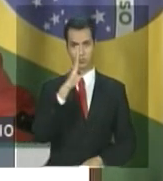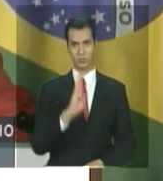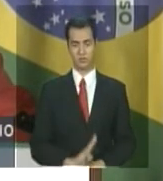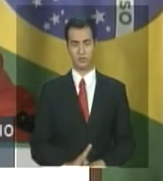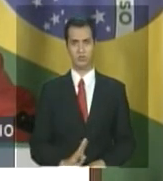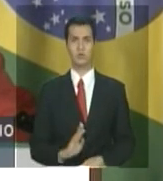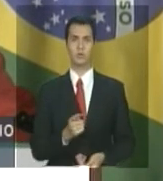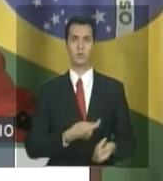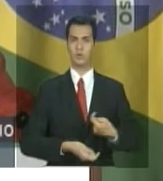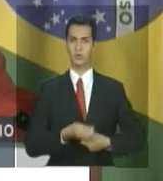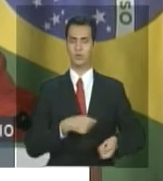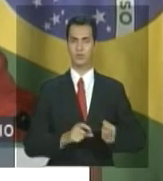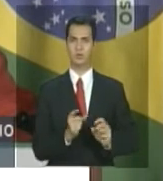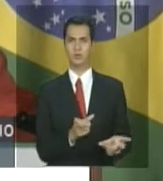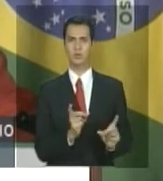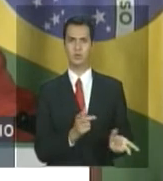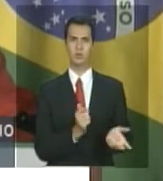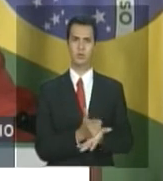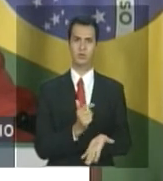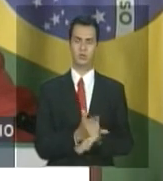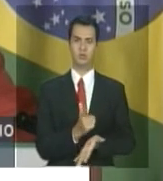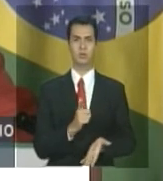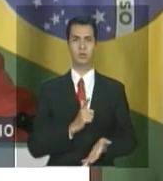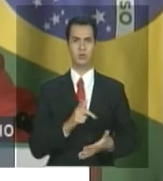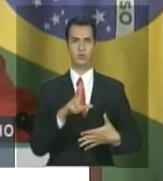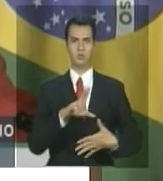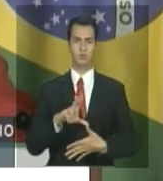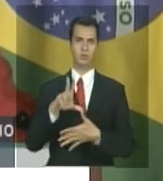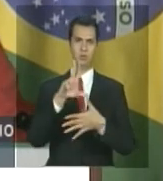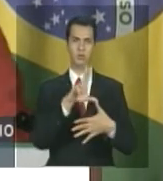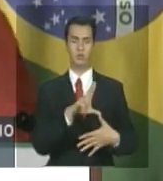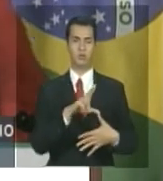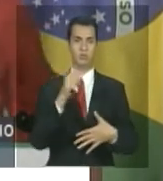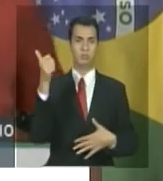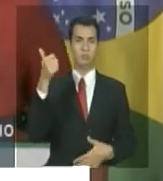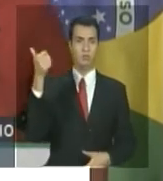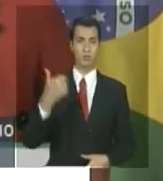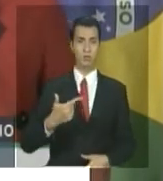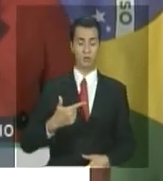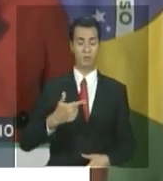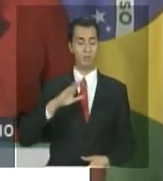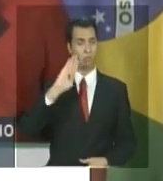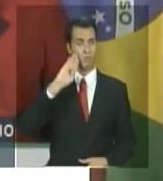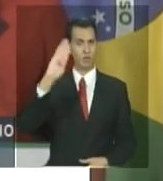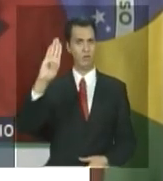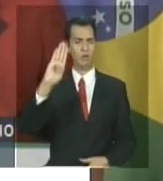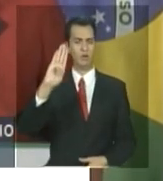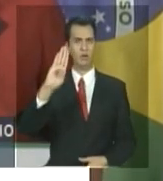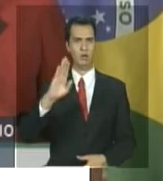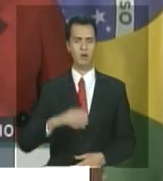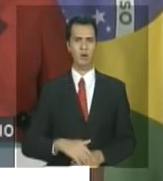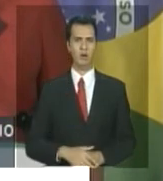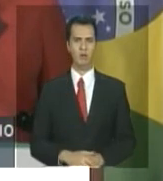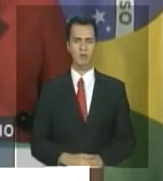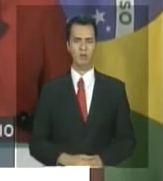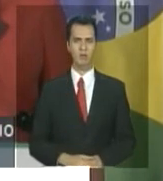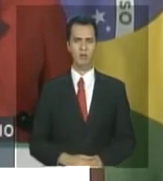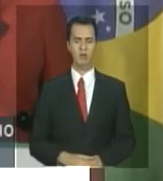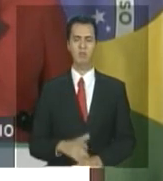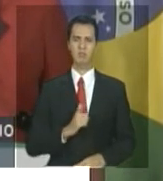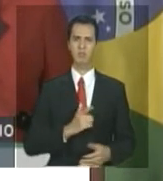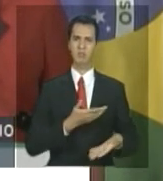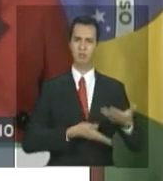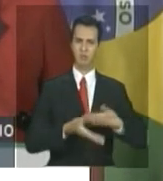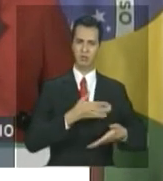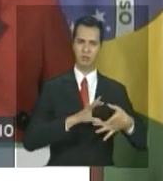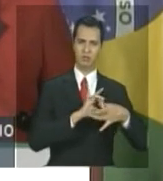América Latina hoje tem a segunda maior presença, tanto nas relações comerciais